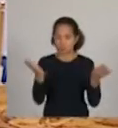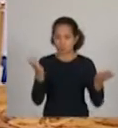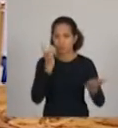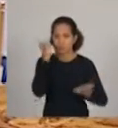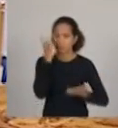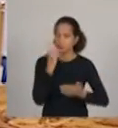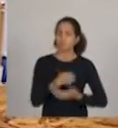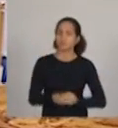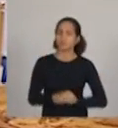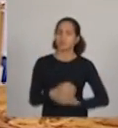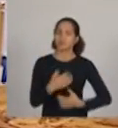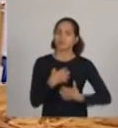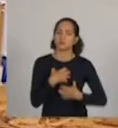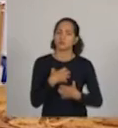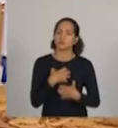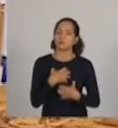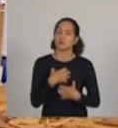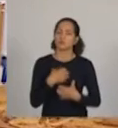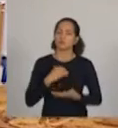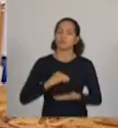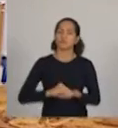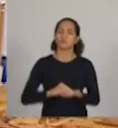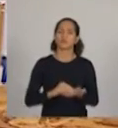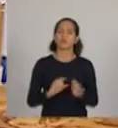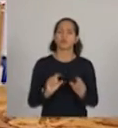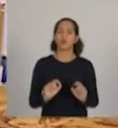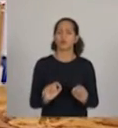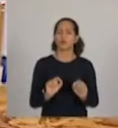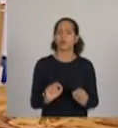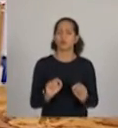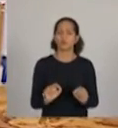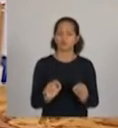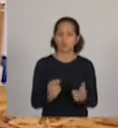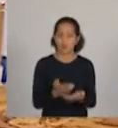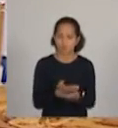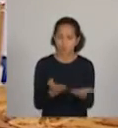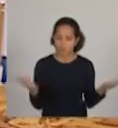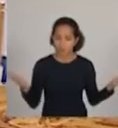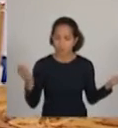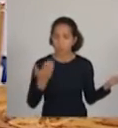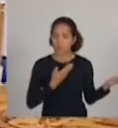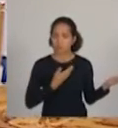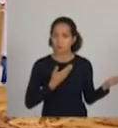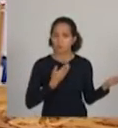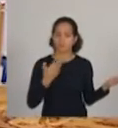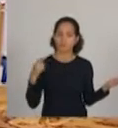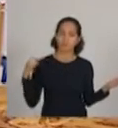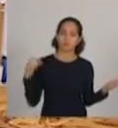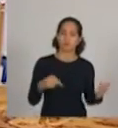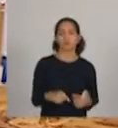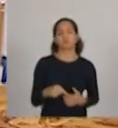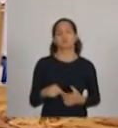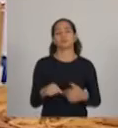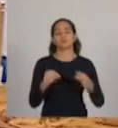sinto muita falta, deputado Majeski, dos nossos colegas aqui no plenário.